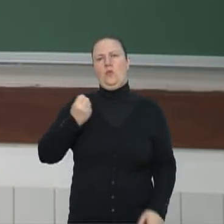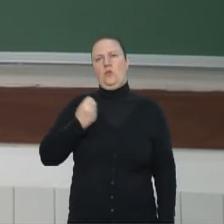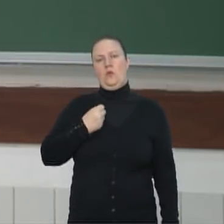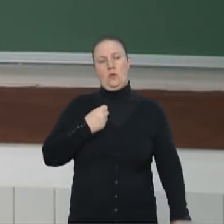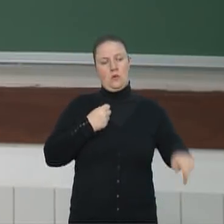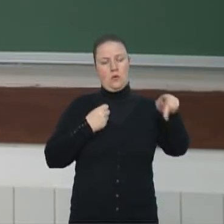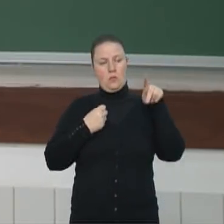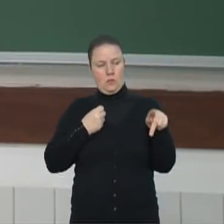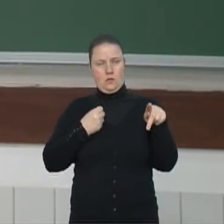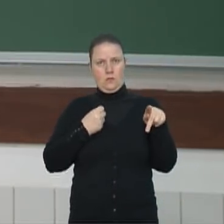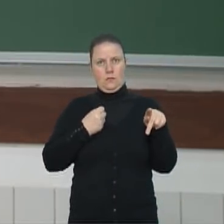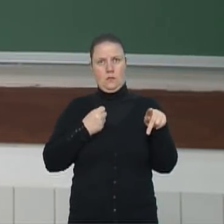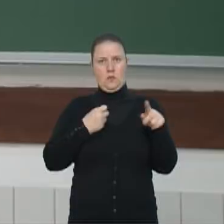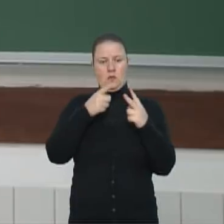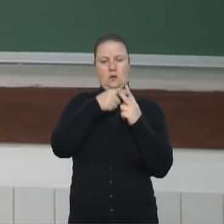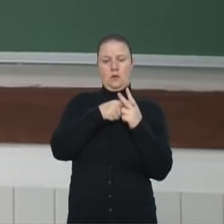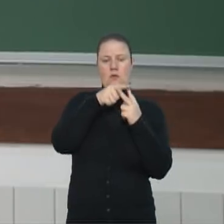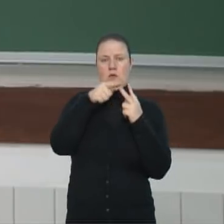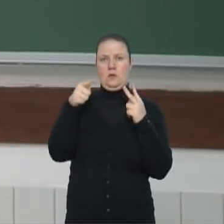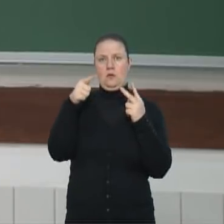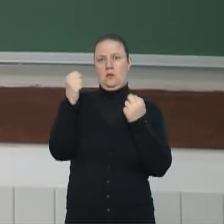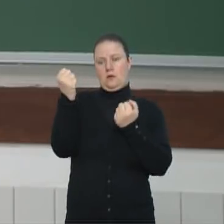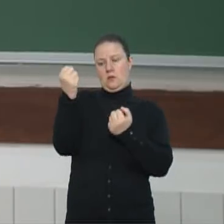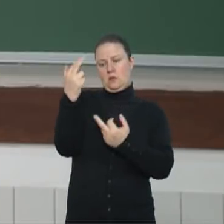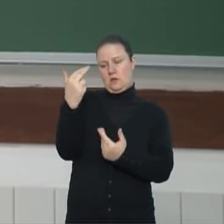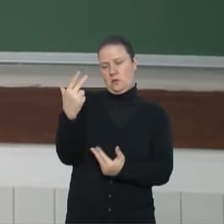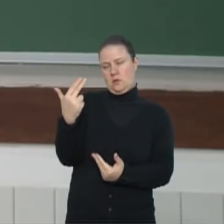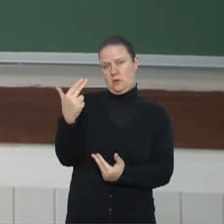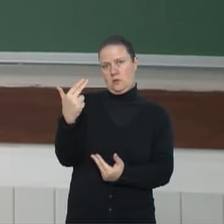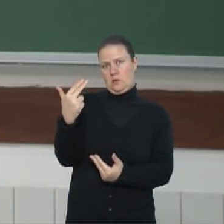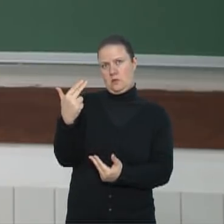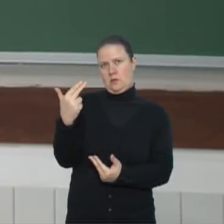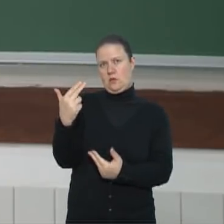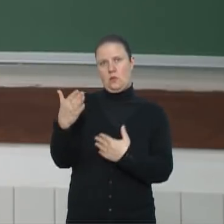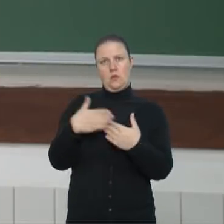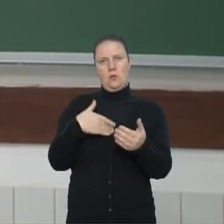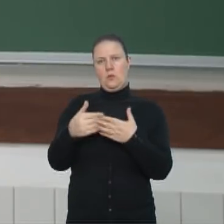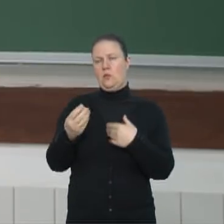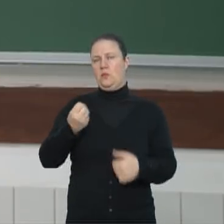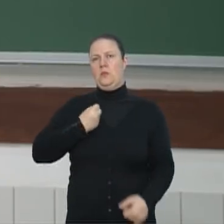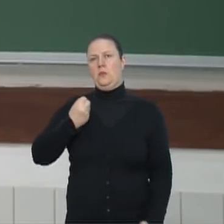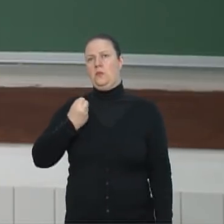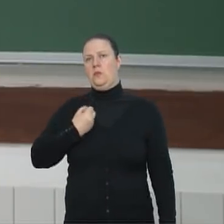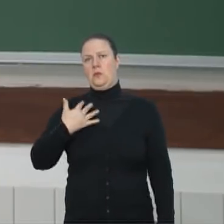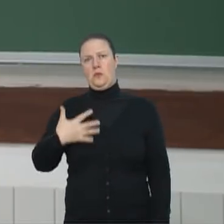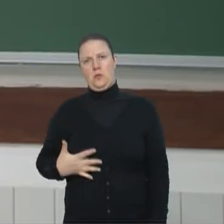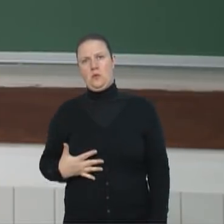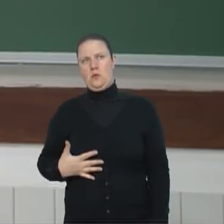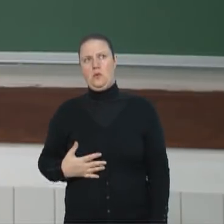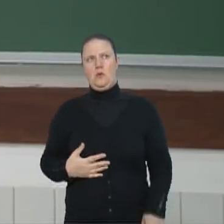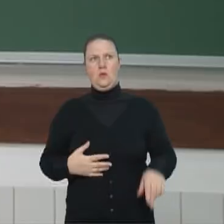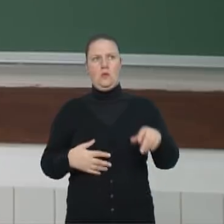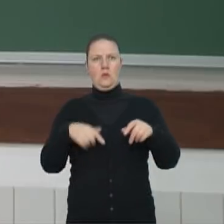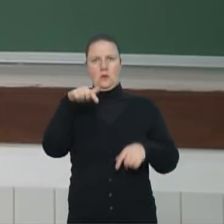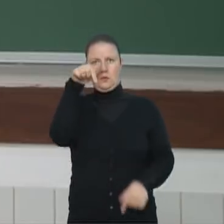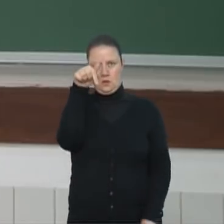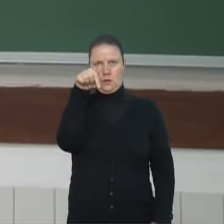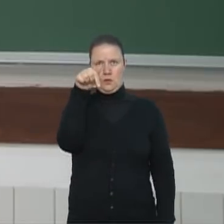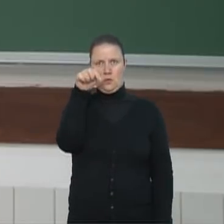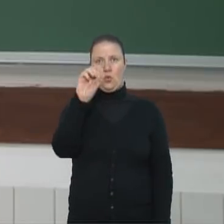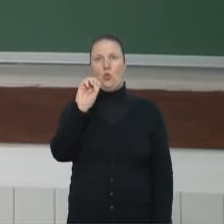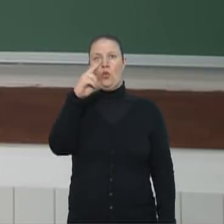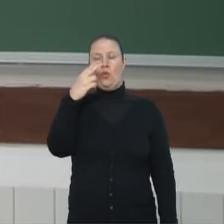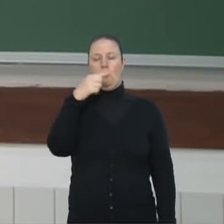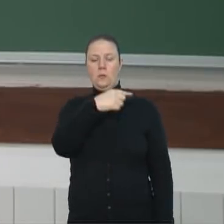aquela equação tenha raízes iguais, não era isso? Então, qualquer um desses dois valores que estão aí, né, o 7 ou menos 17, se